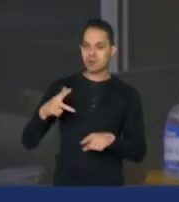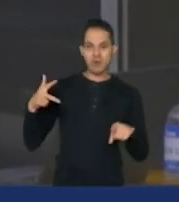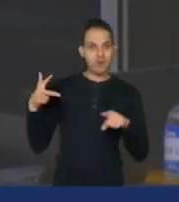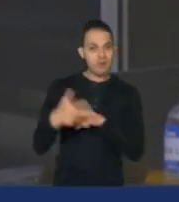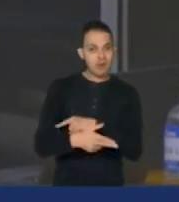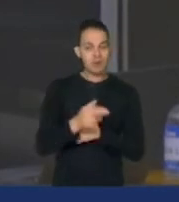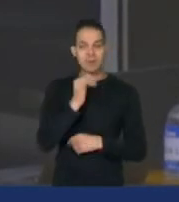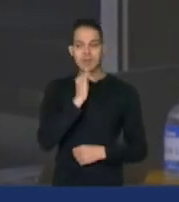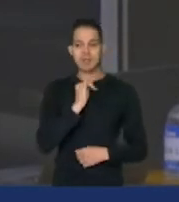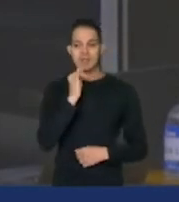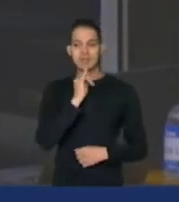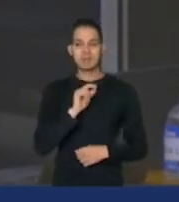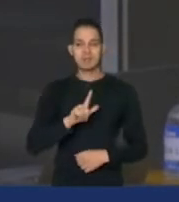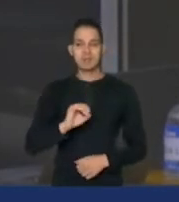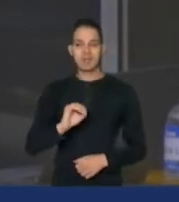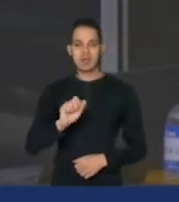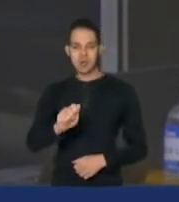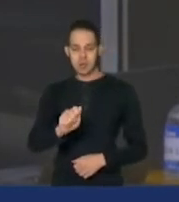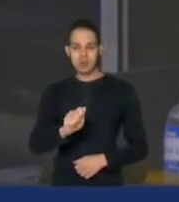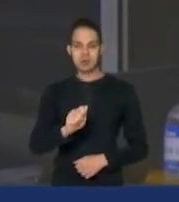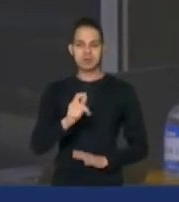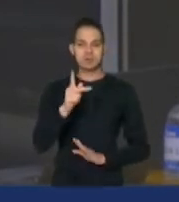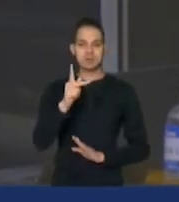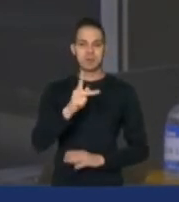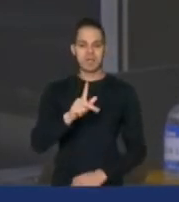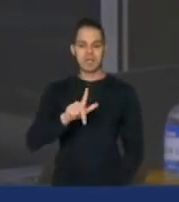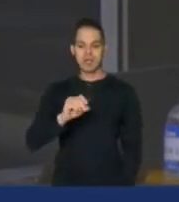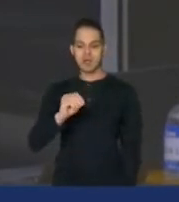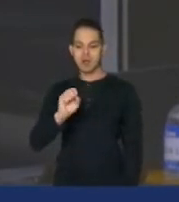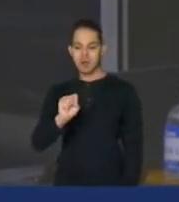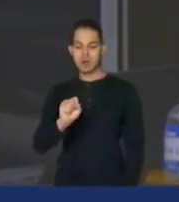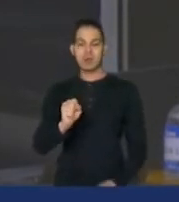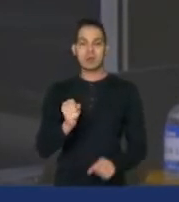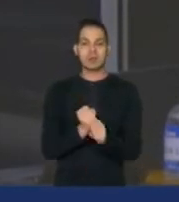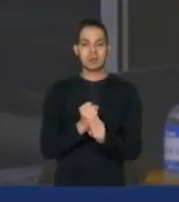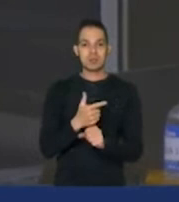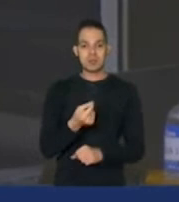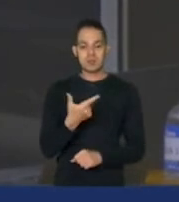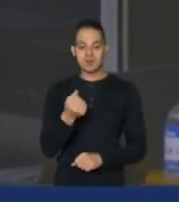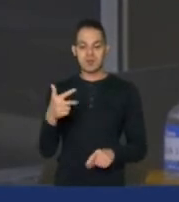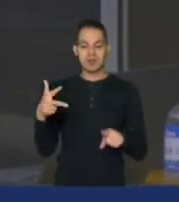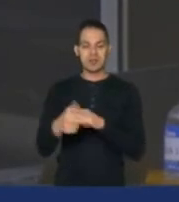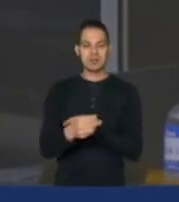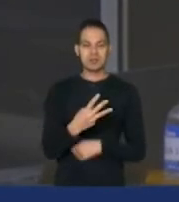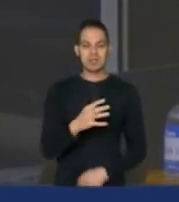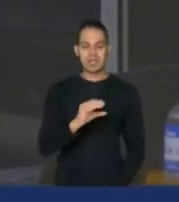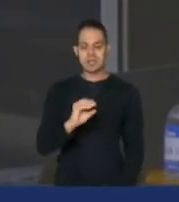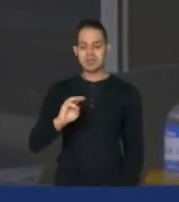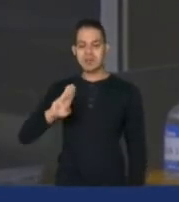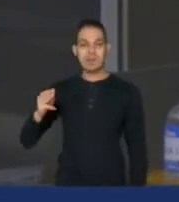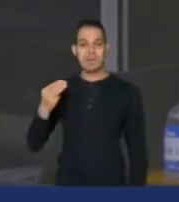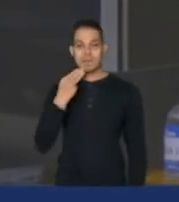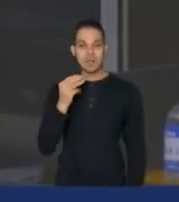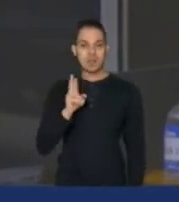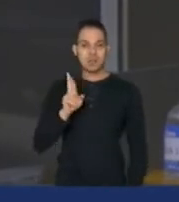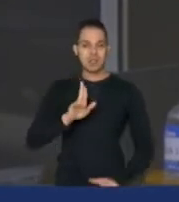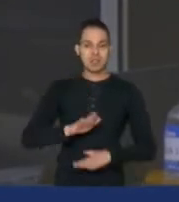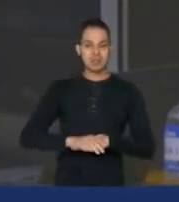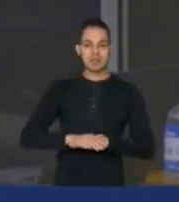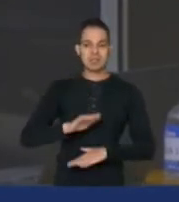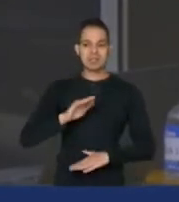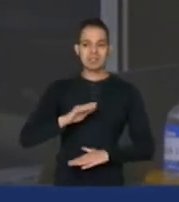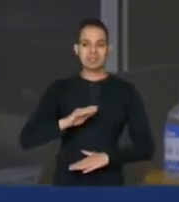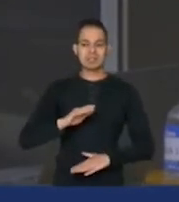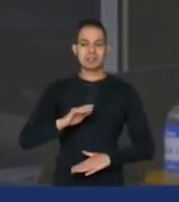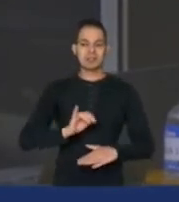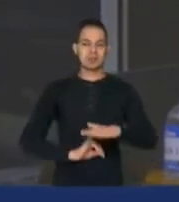exemplo na LOA, no projeto de lei orçamentária para 2023, o corte de mais de 300 milhões de reais em cima dos